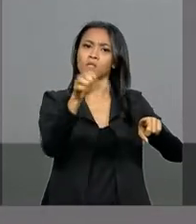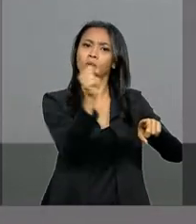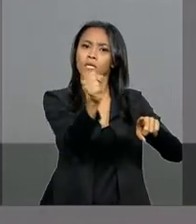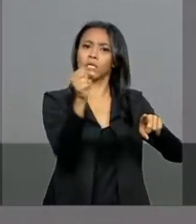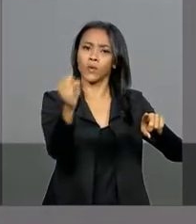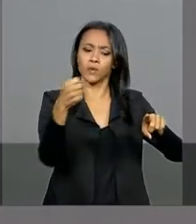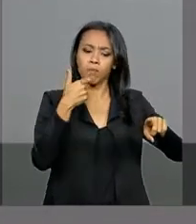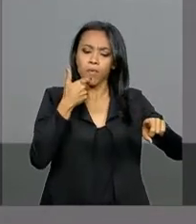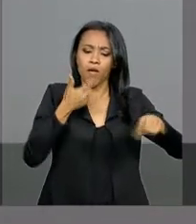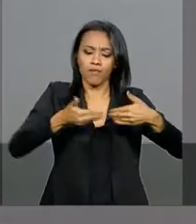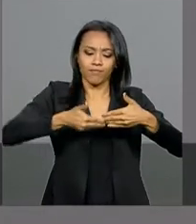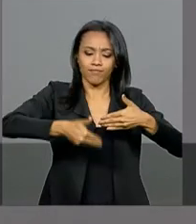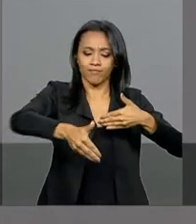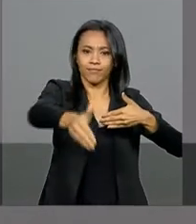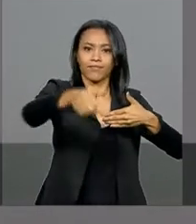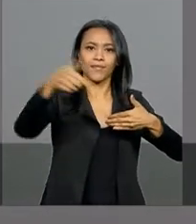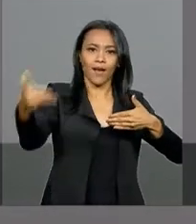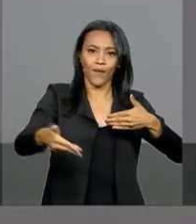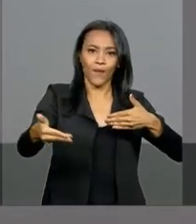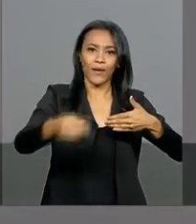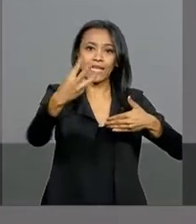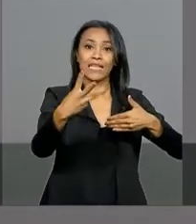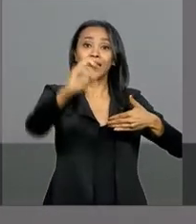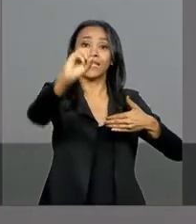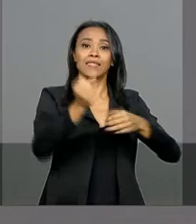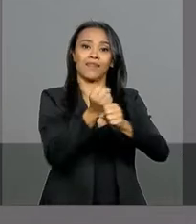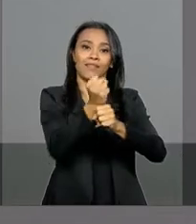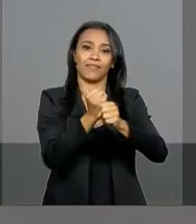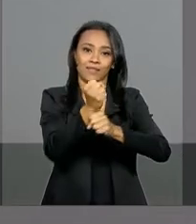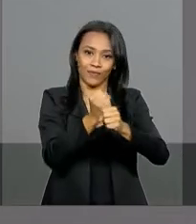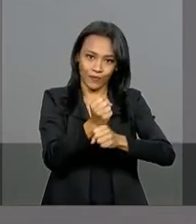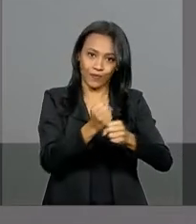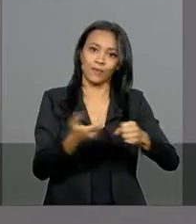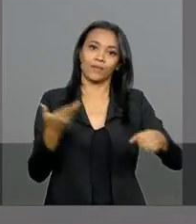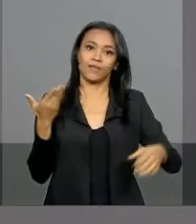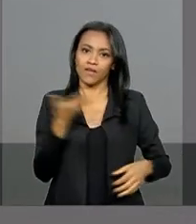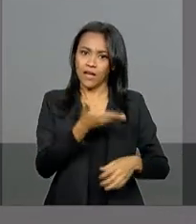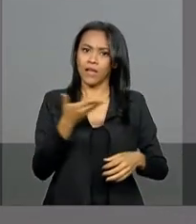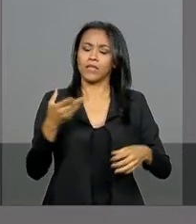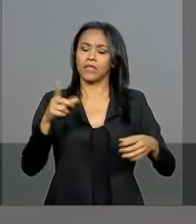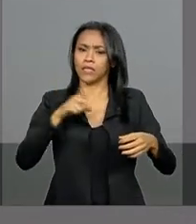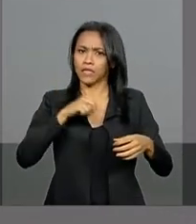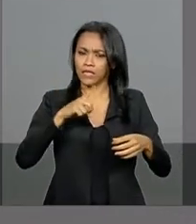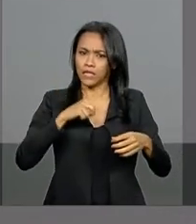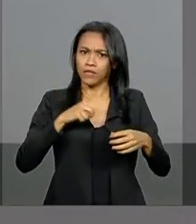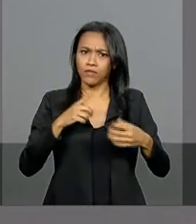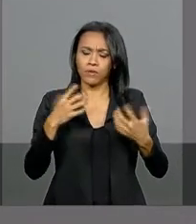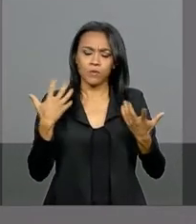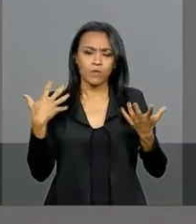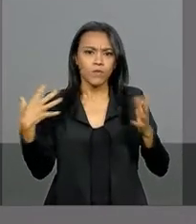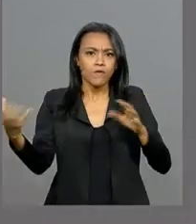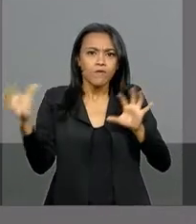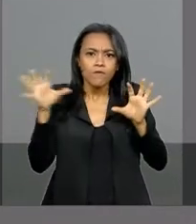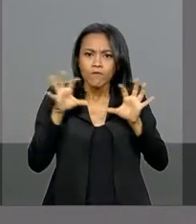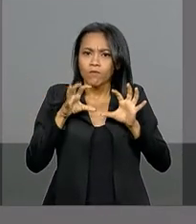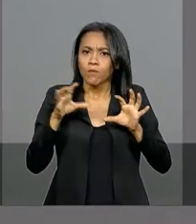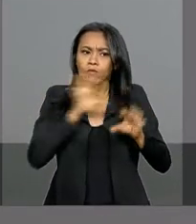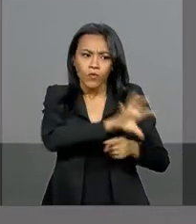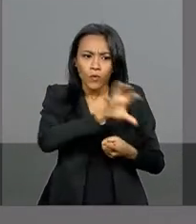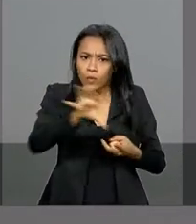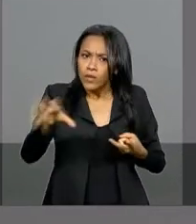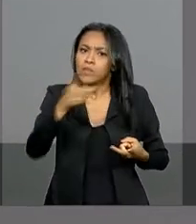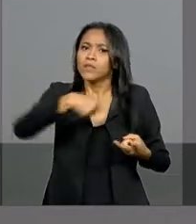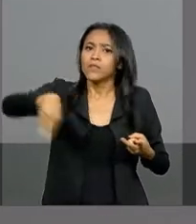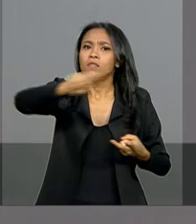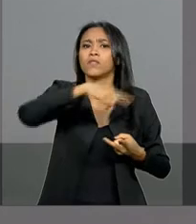às vésperas de completar os 30 anos foi esse grande pacto social possível naquele momento de transição